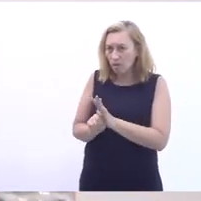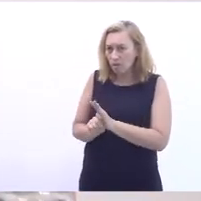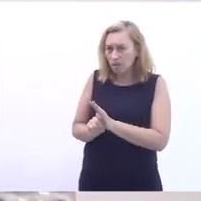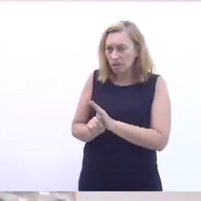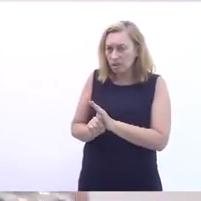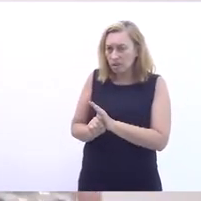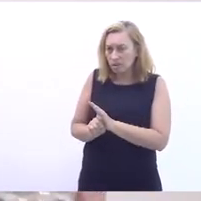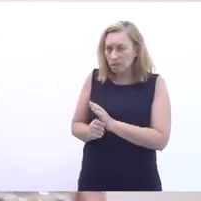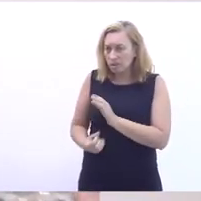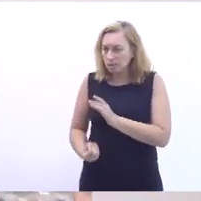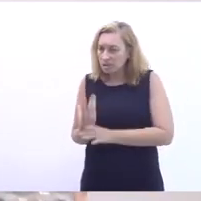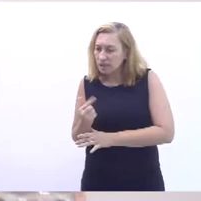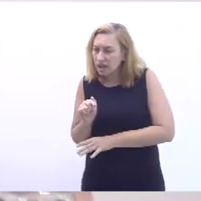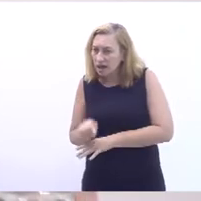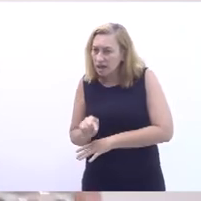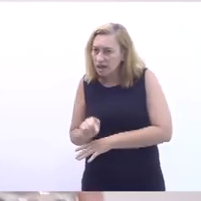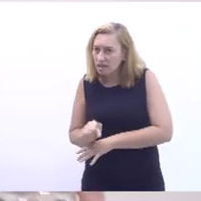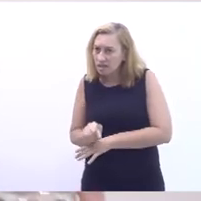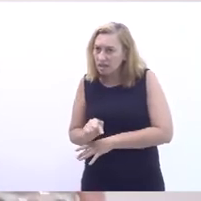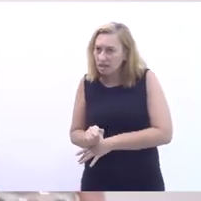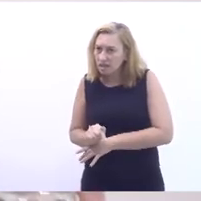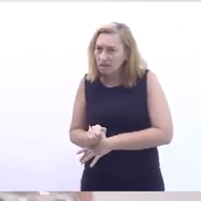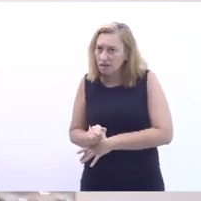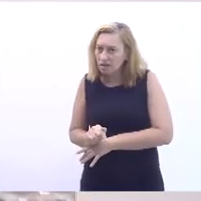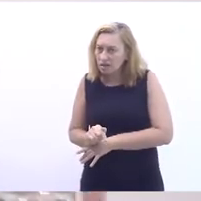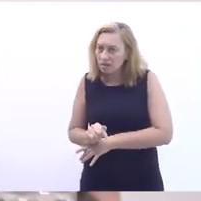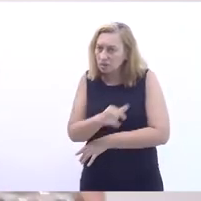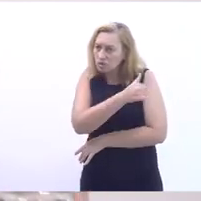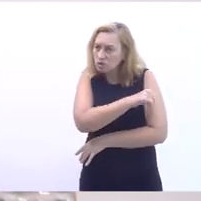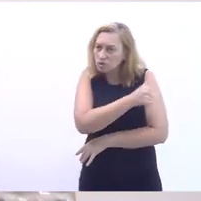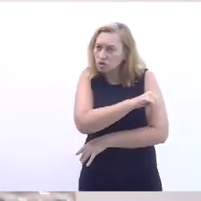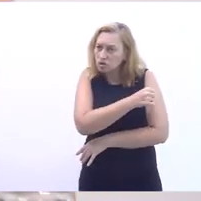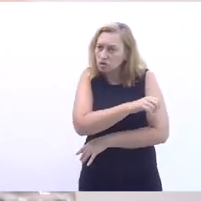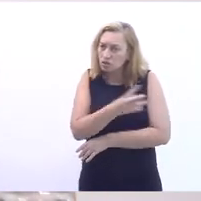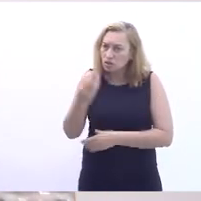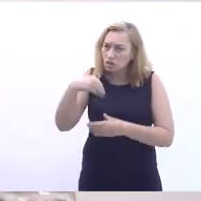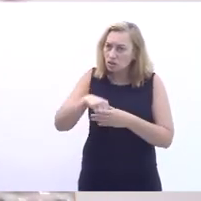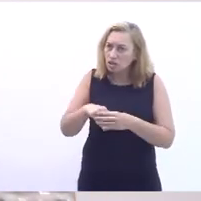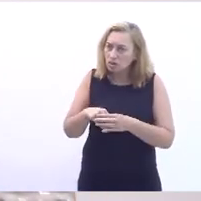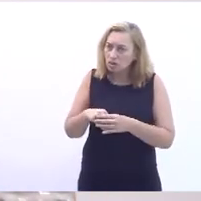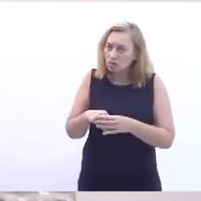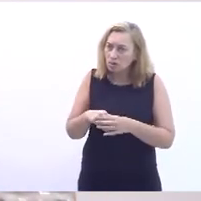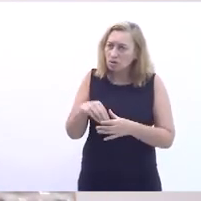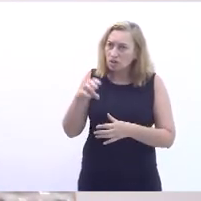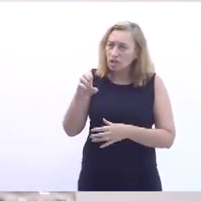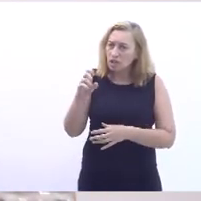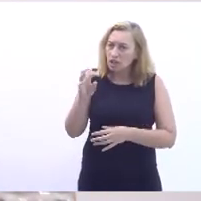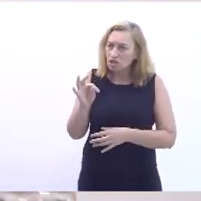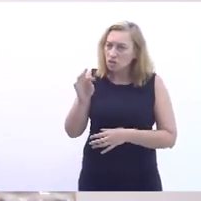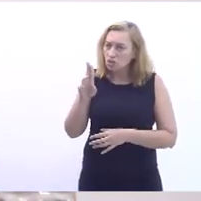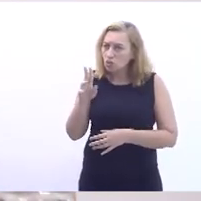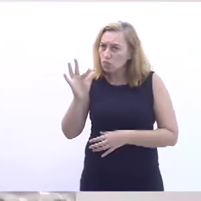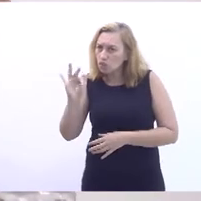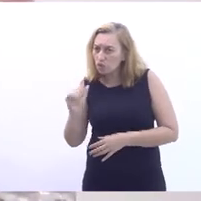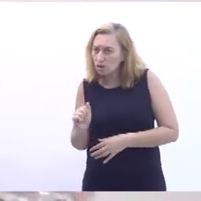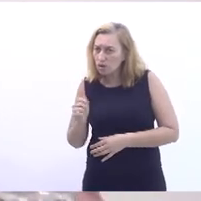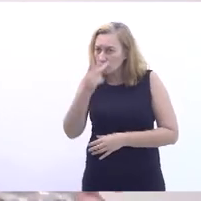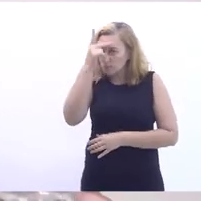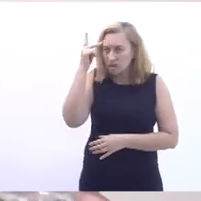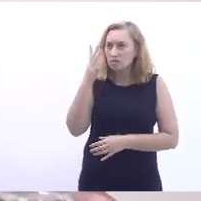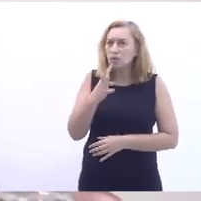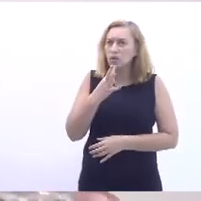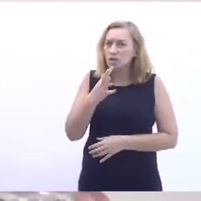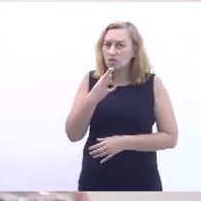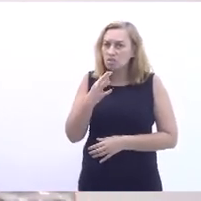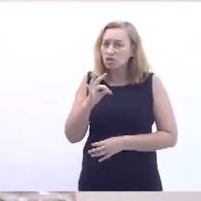quando é plantada aqui no Rio de Janeiro dentro de estufa em e por pessoas